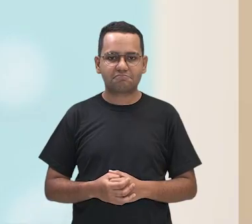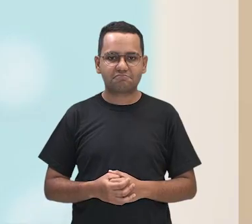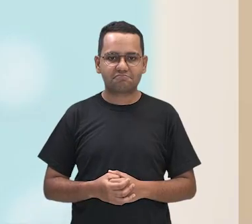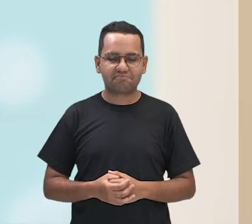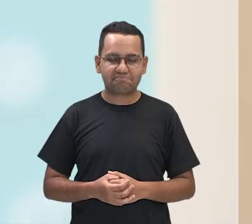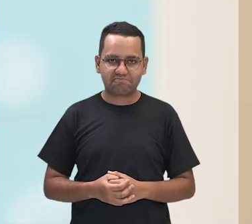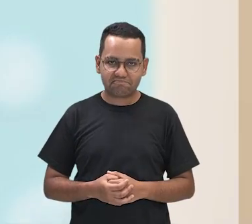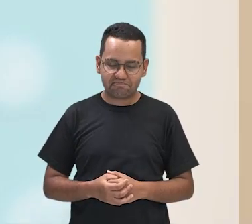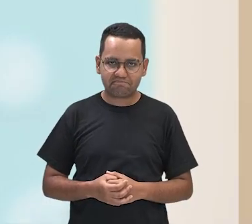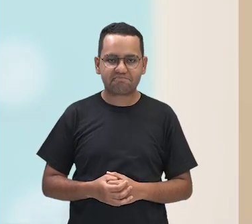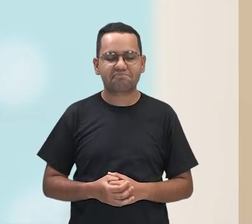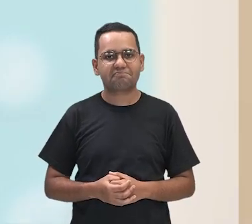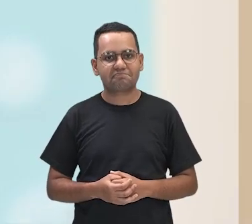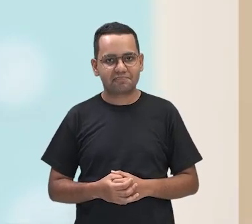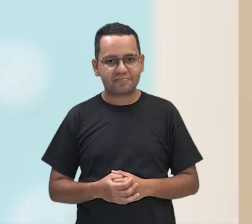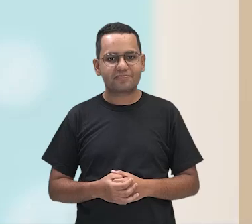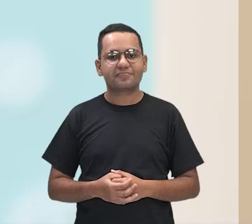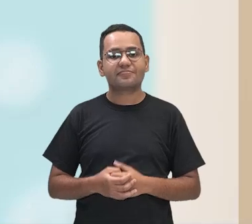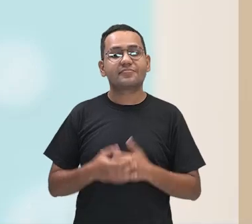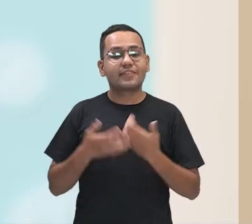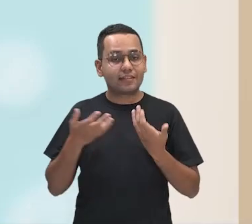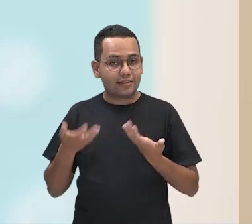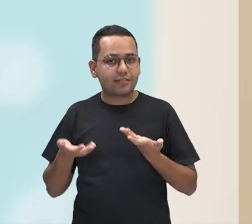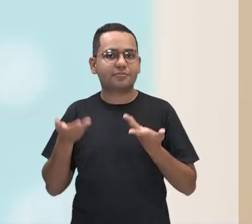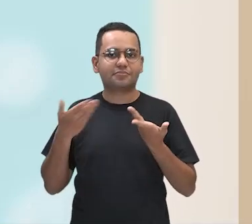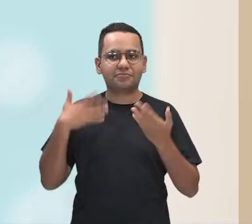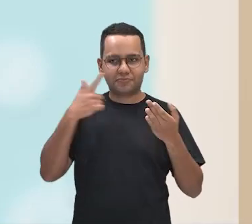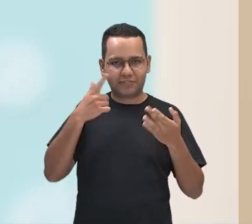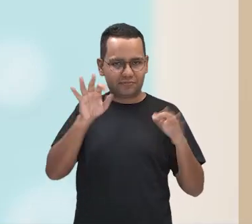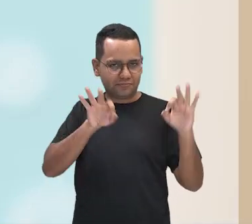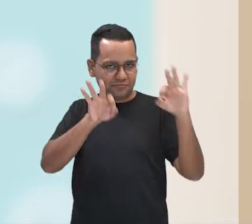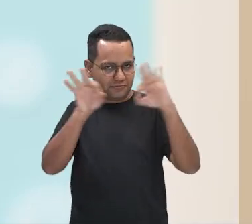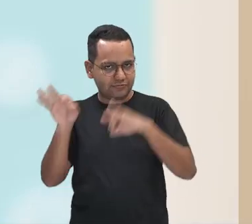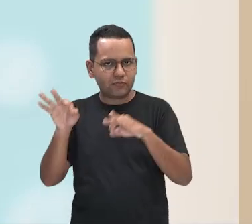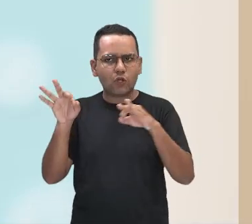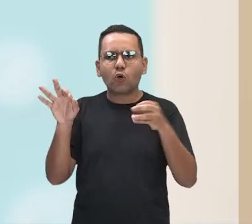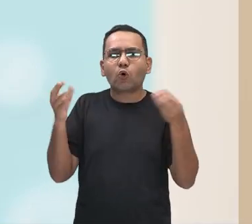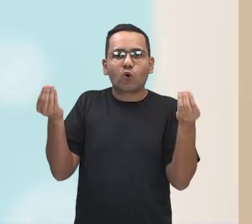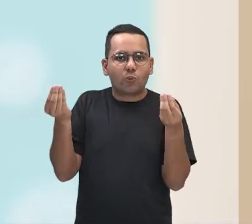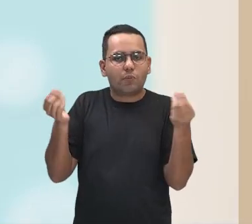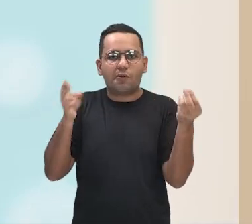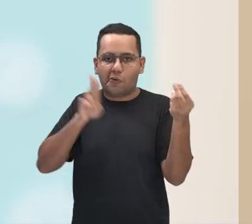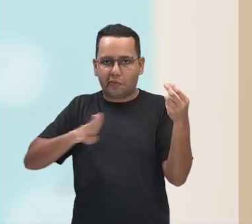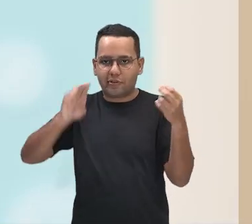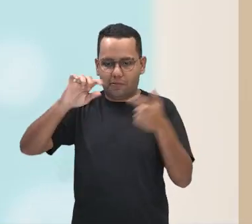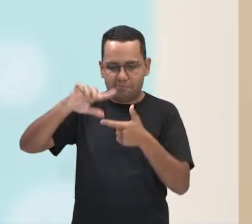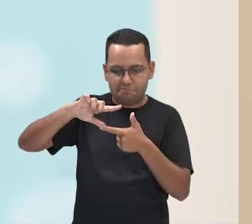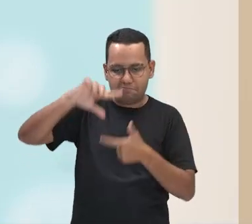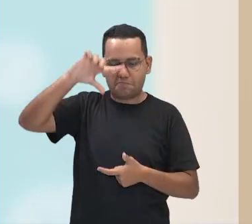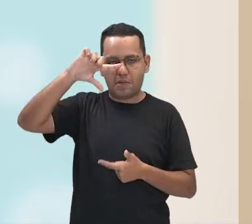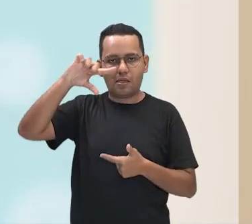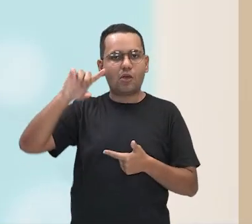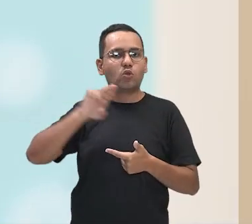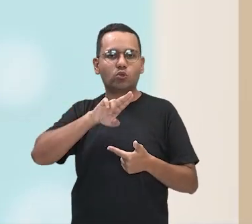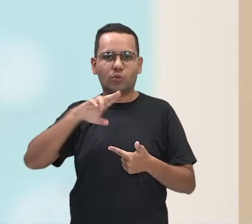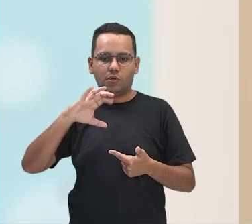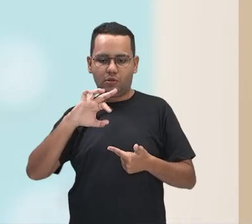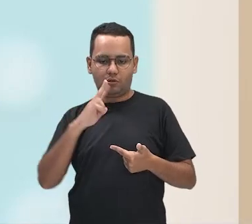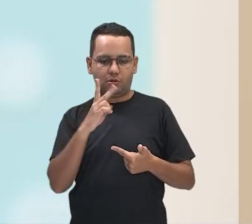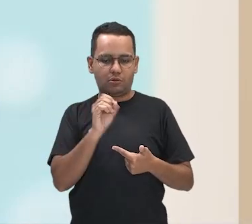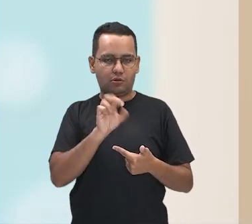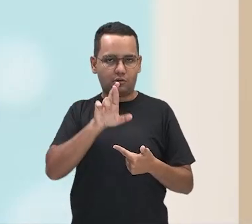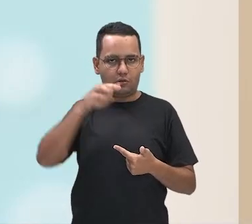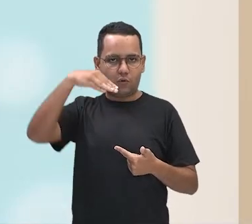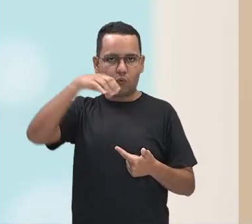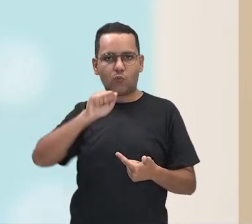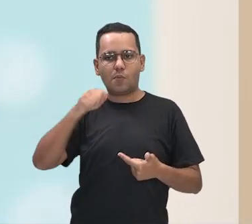Olha aí, a professora mostrou para vocês como acontece a utilização do Chroma Key, uma tela que permite que a